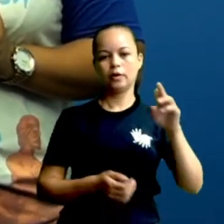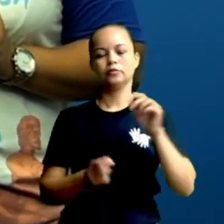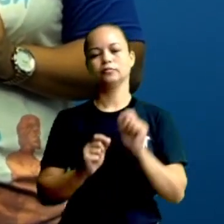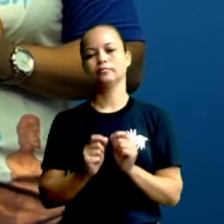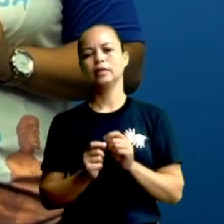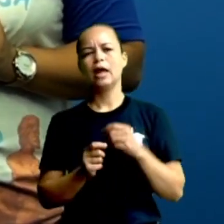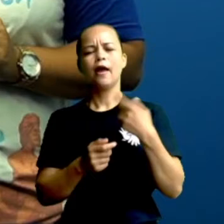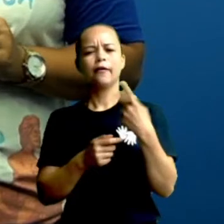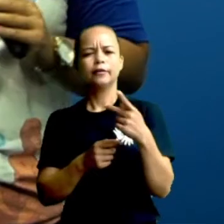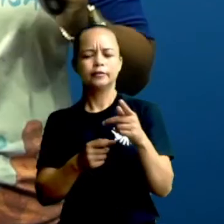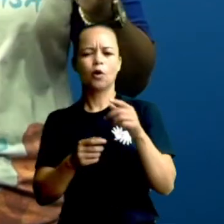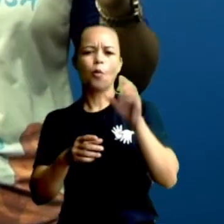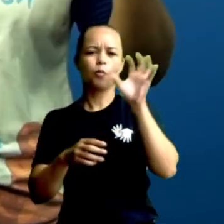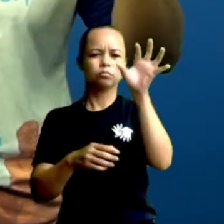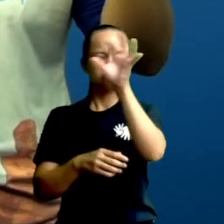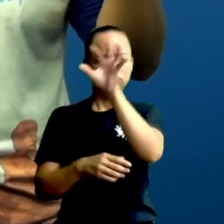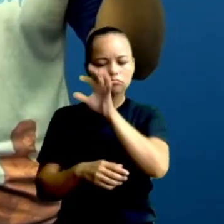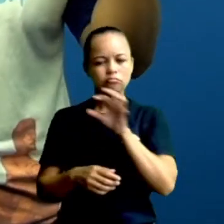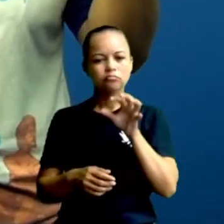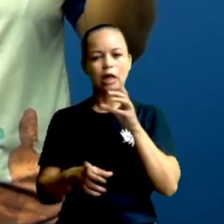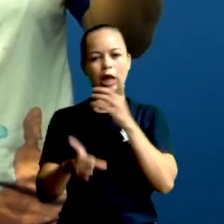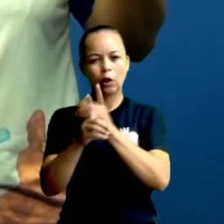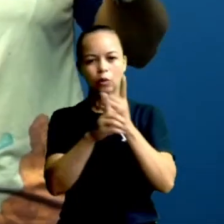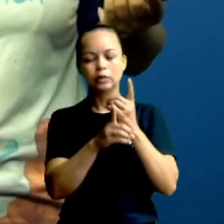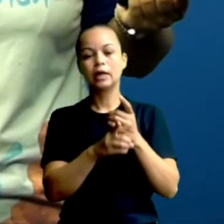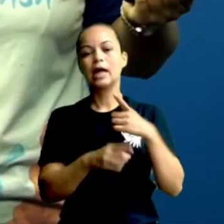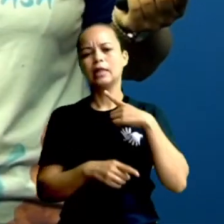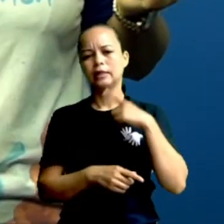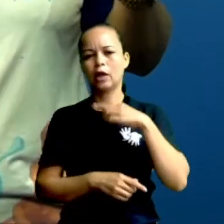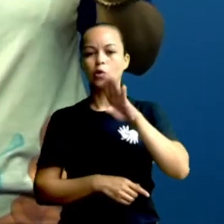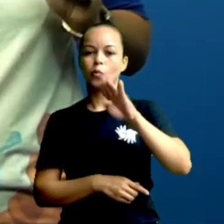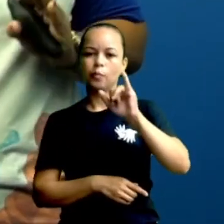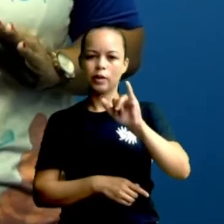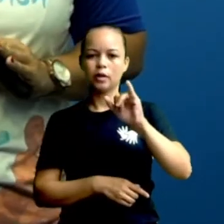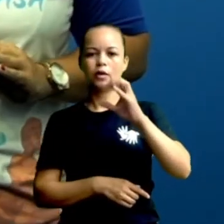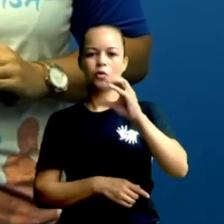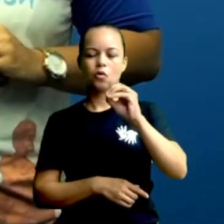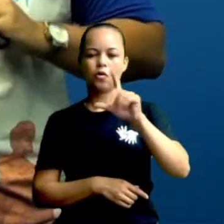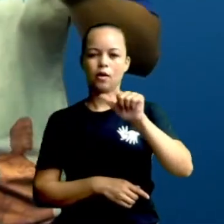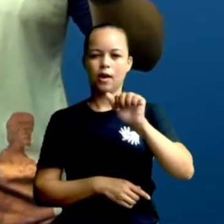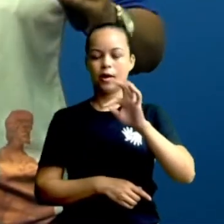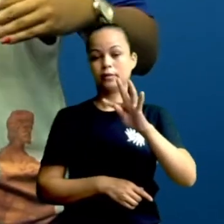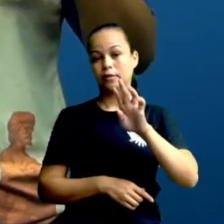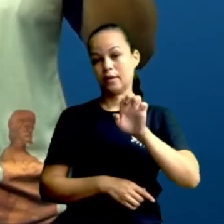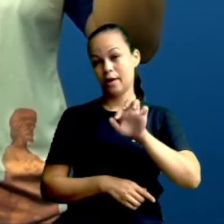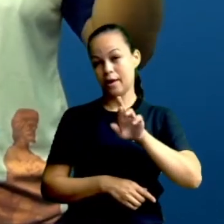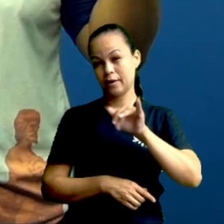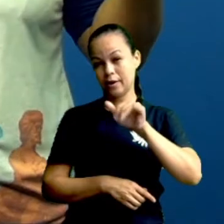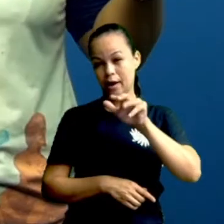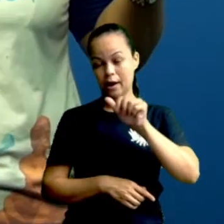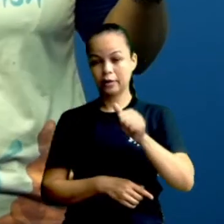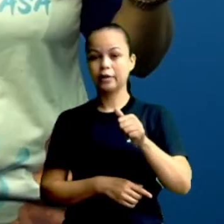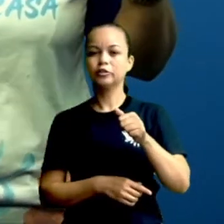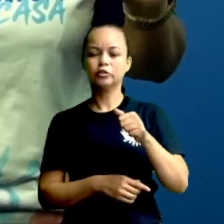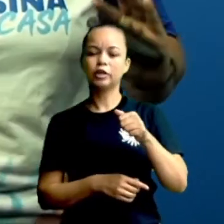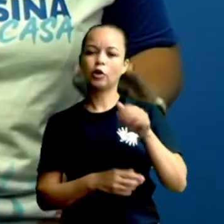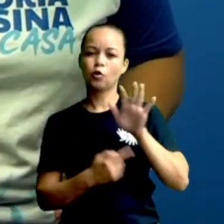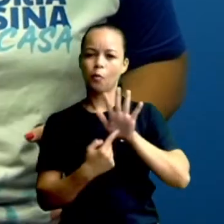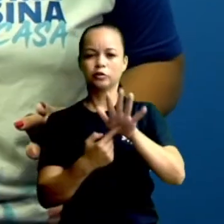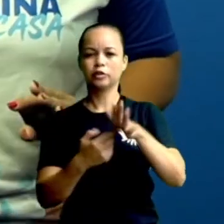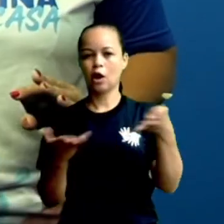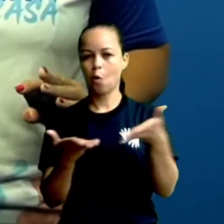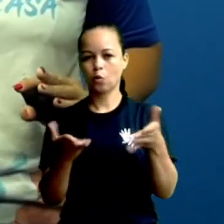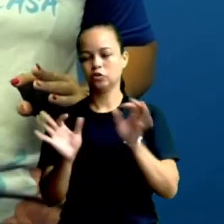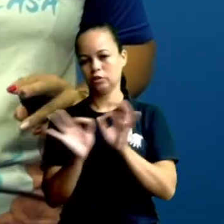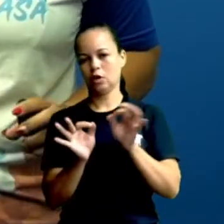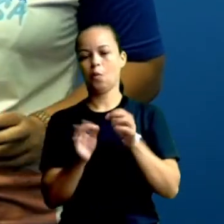encontrar uma localização. A gente ainda tem os pontos bicolaterais, mas eu não trouxe para vocês porque é muito assunto para vocês aprenderem